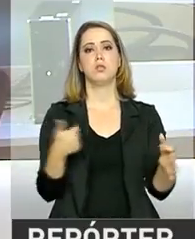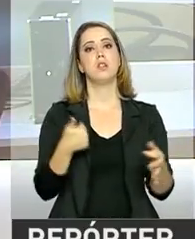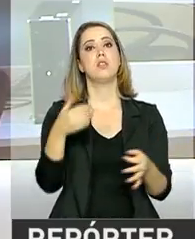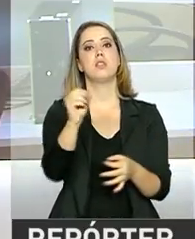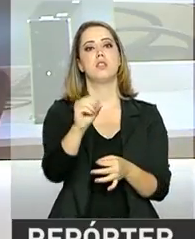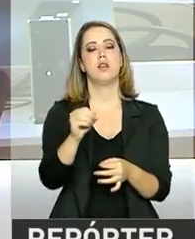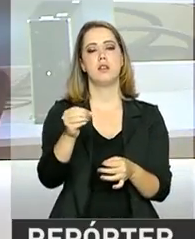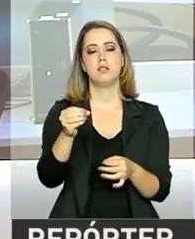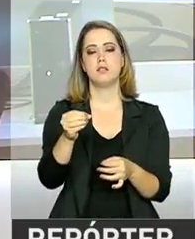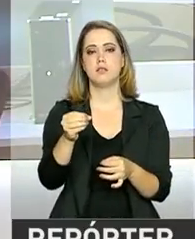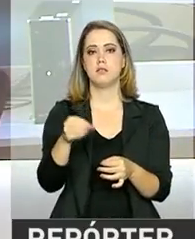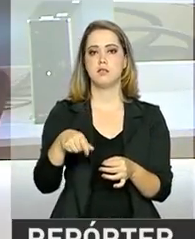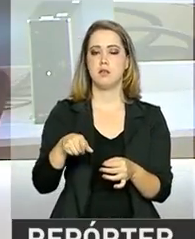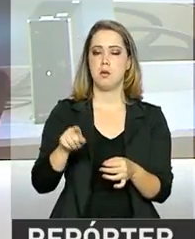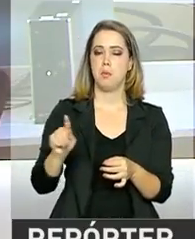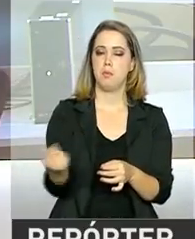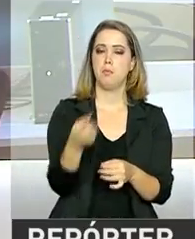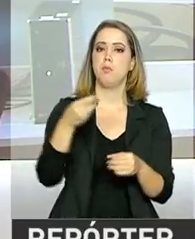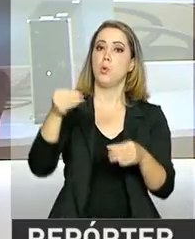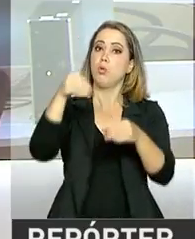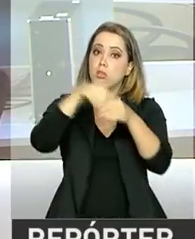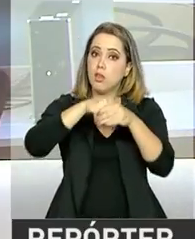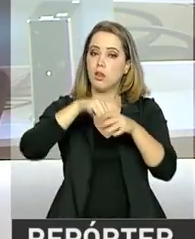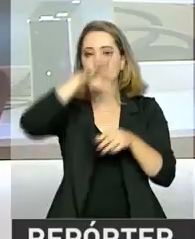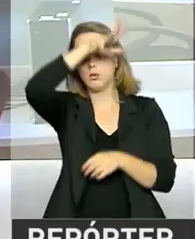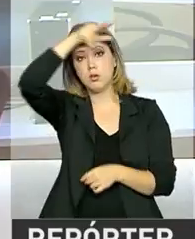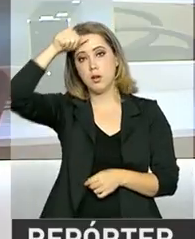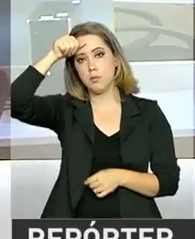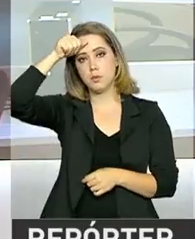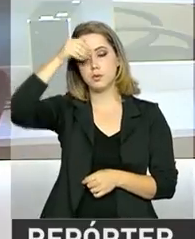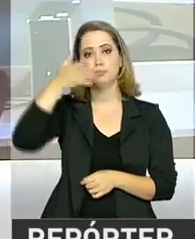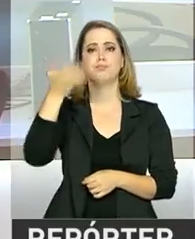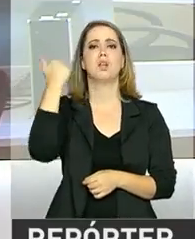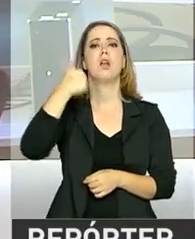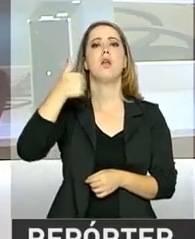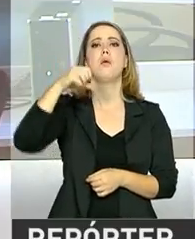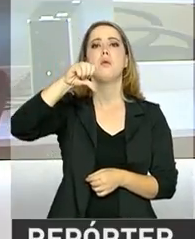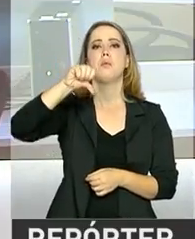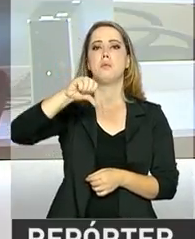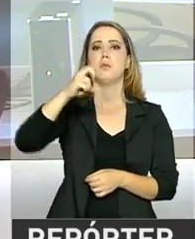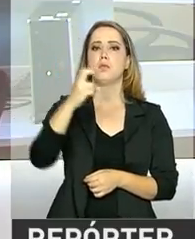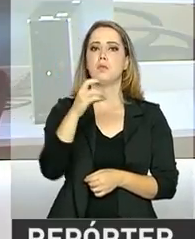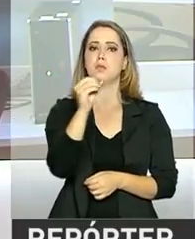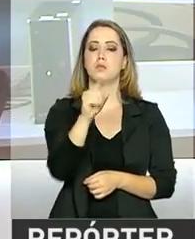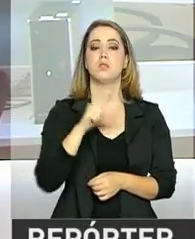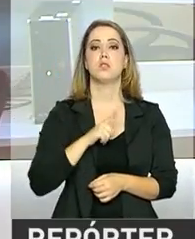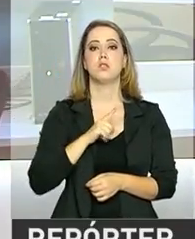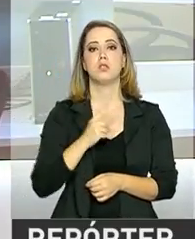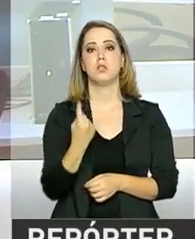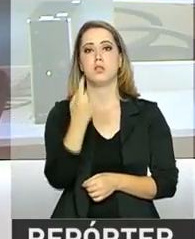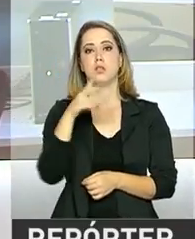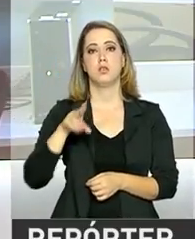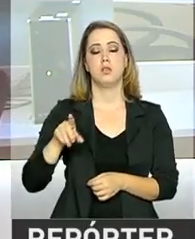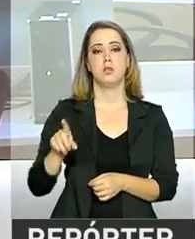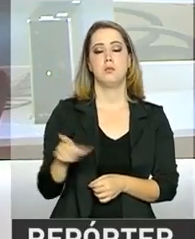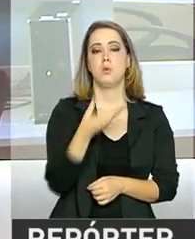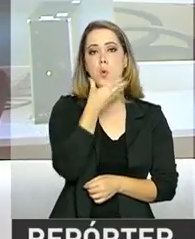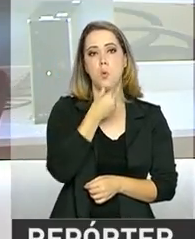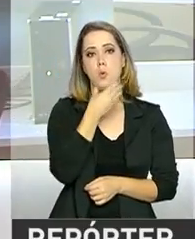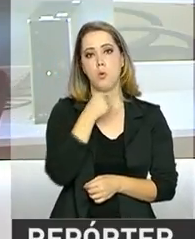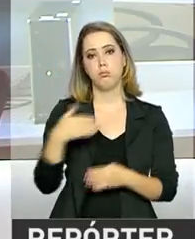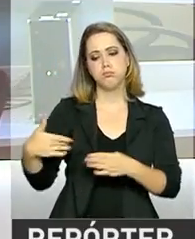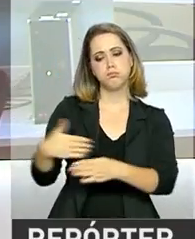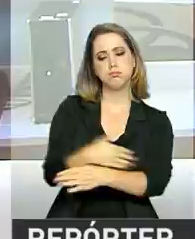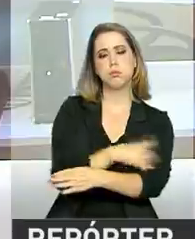Amazônia para se ter uma ideia em 1950 eram 1000 homens do Exército na região hoje são 20.000